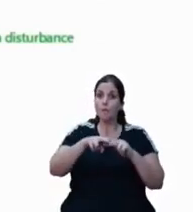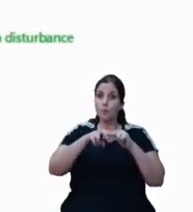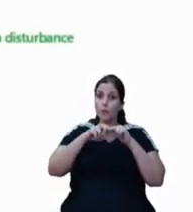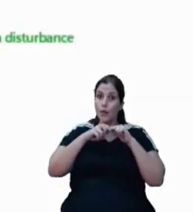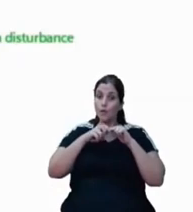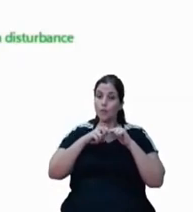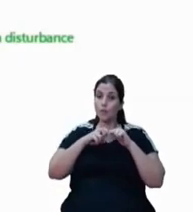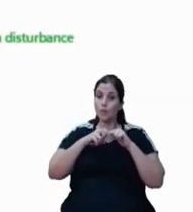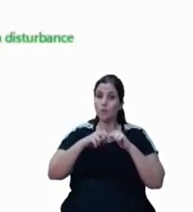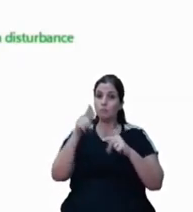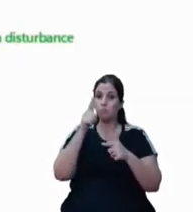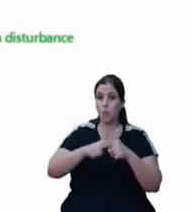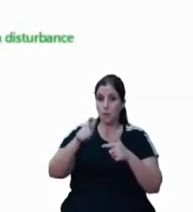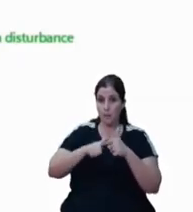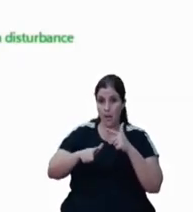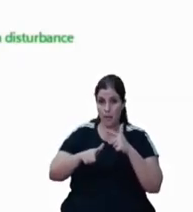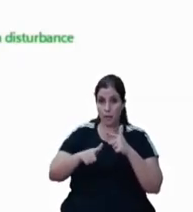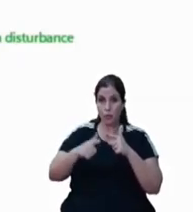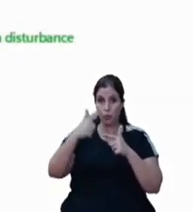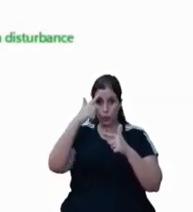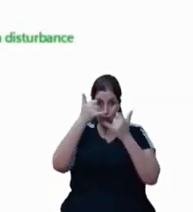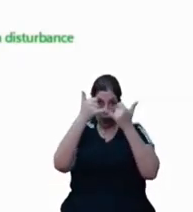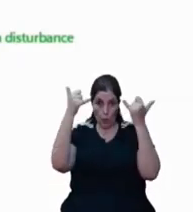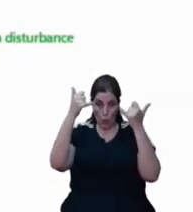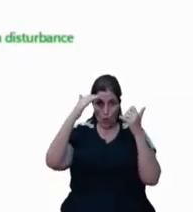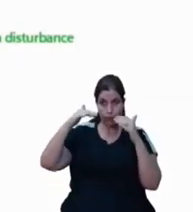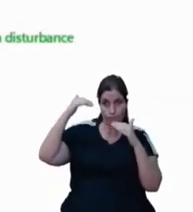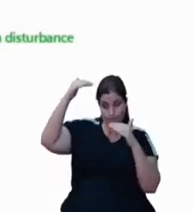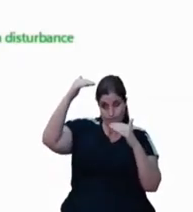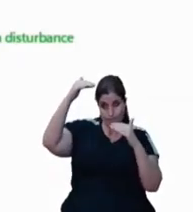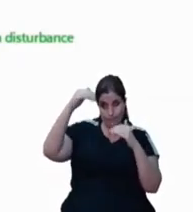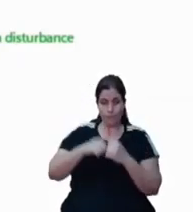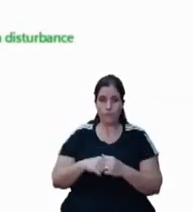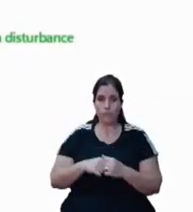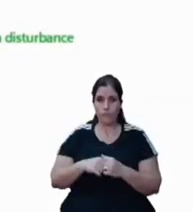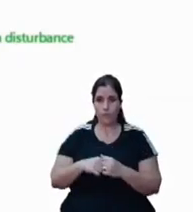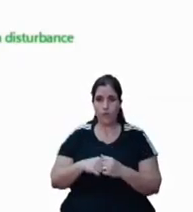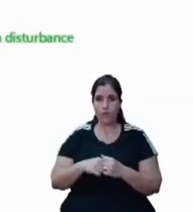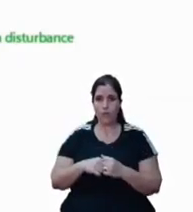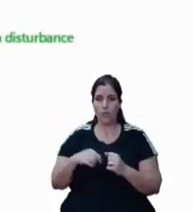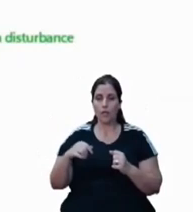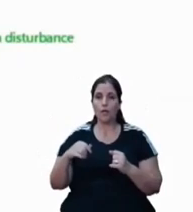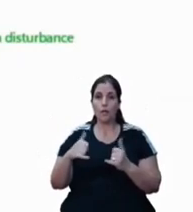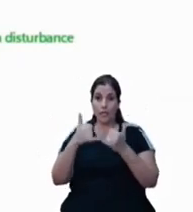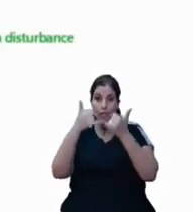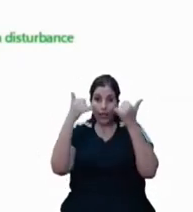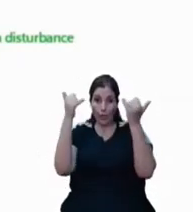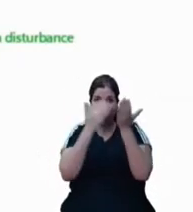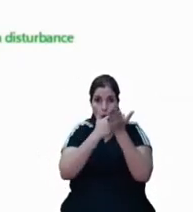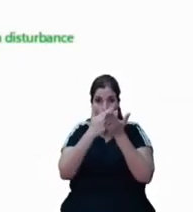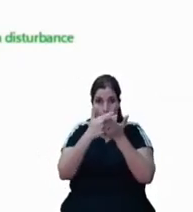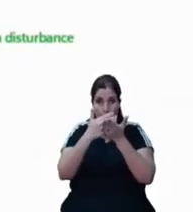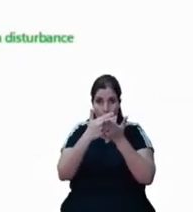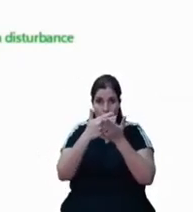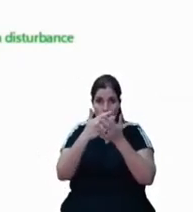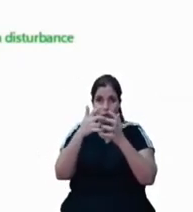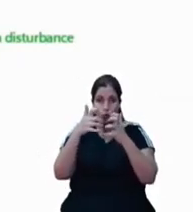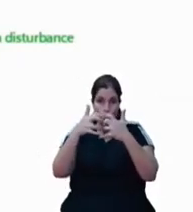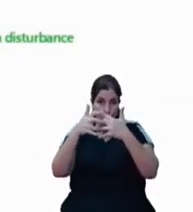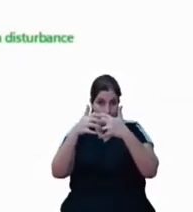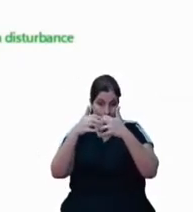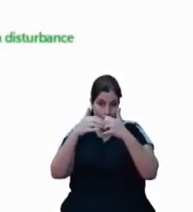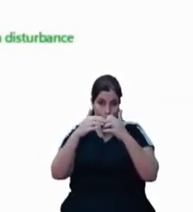motores superiores. Os neurônios motores superiores são feixes de nervos que começam na região motora do córtex